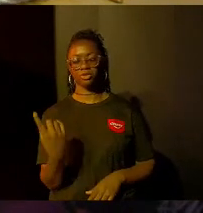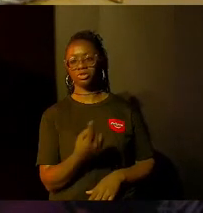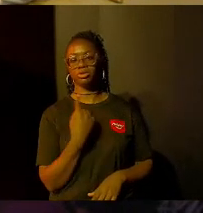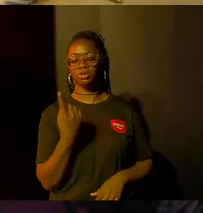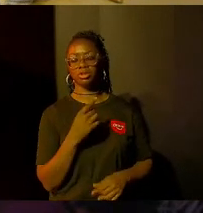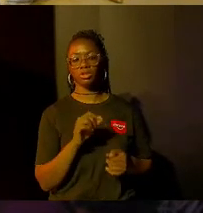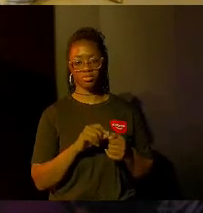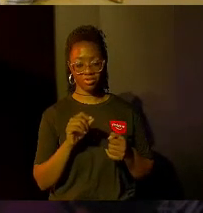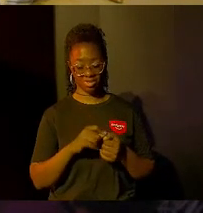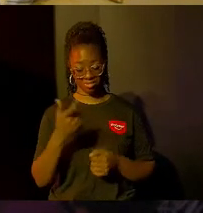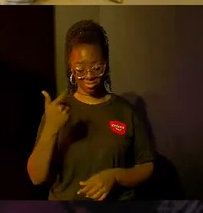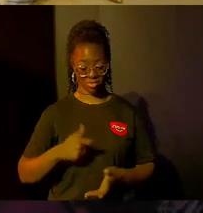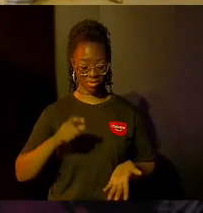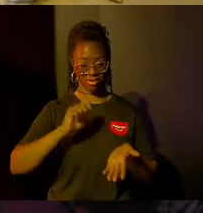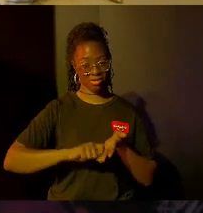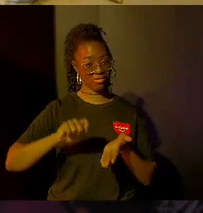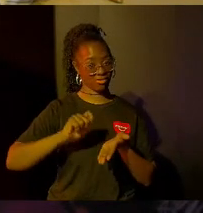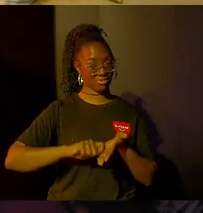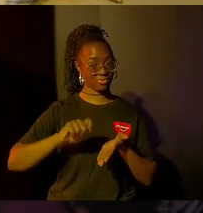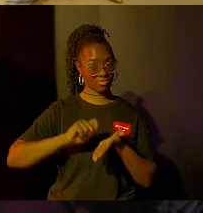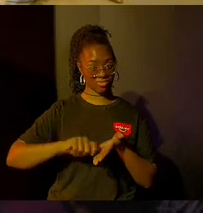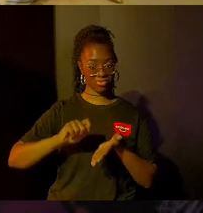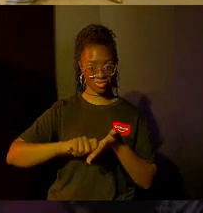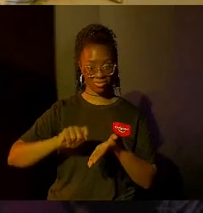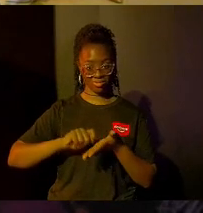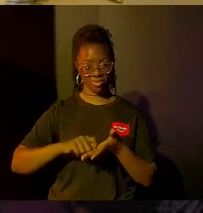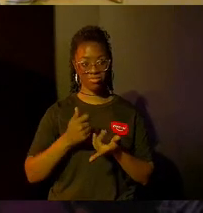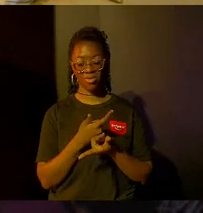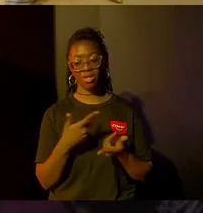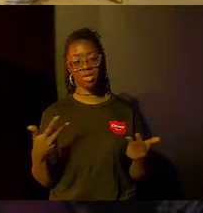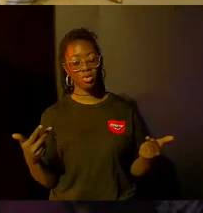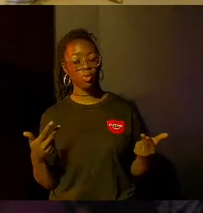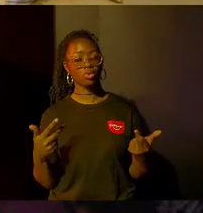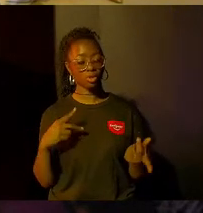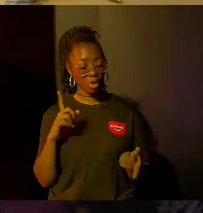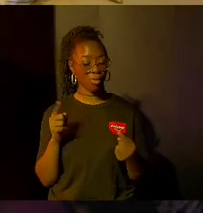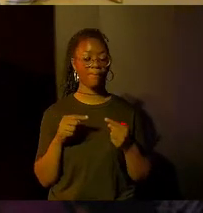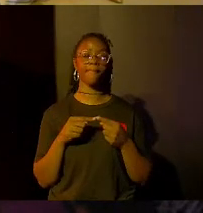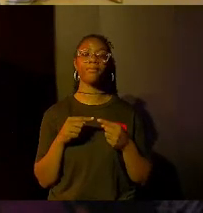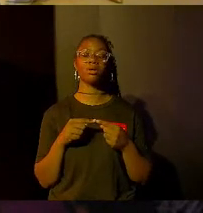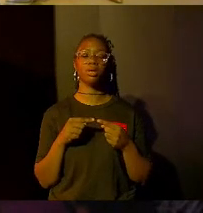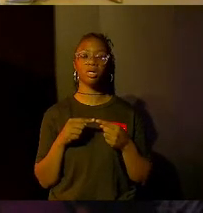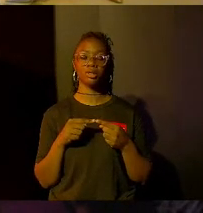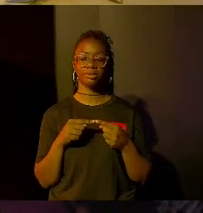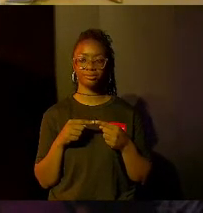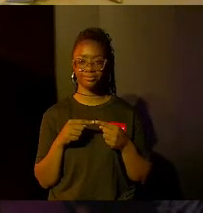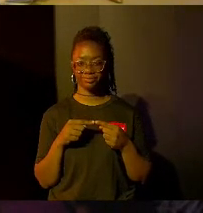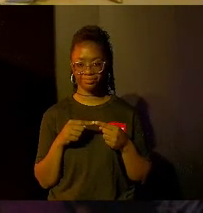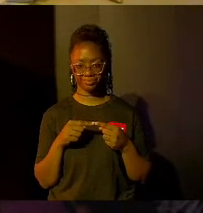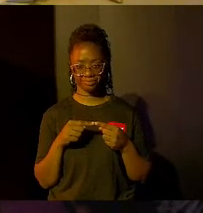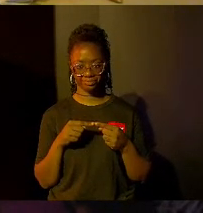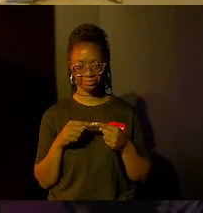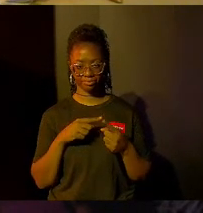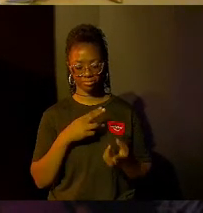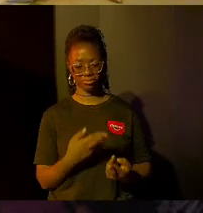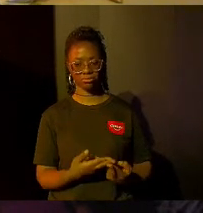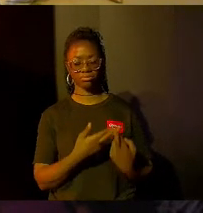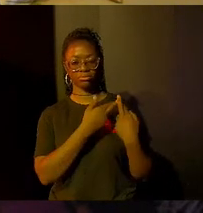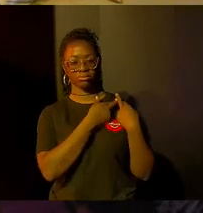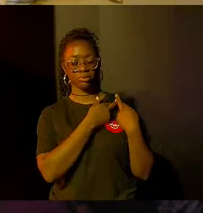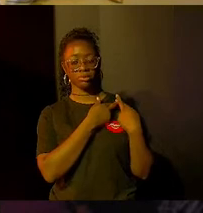escritor é uma coisa que tenha a ver com uma responsabilidade